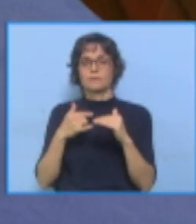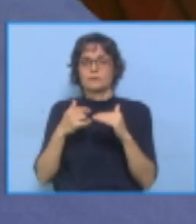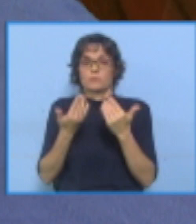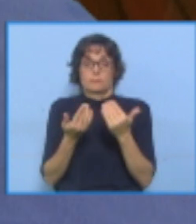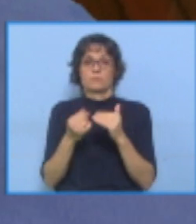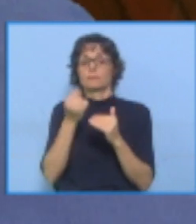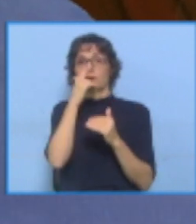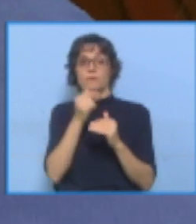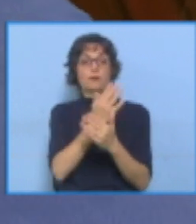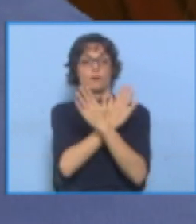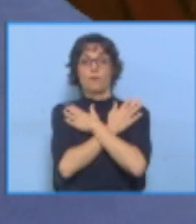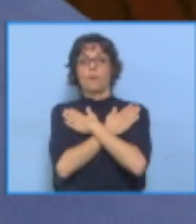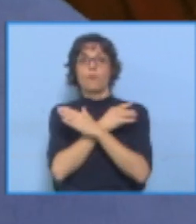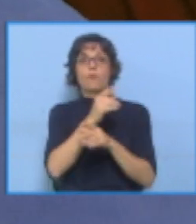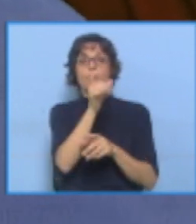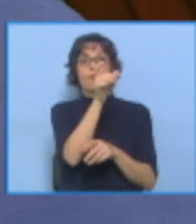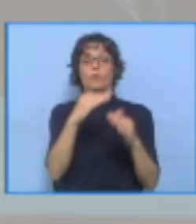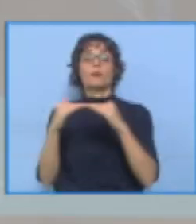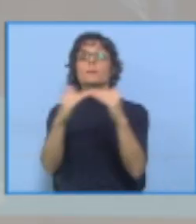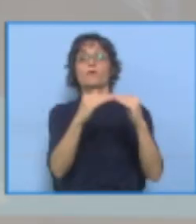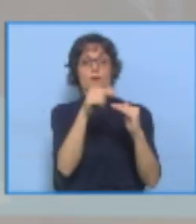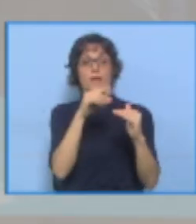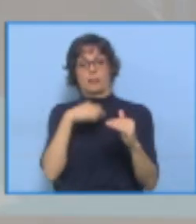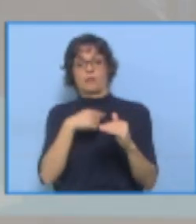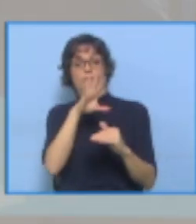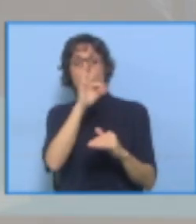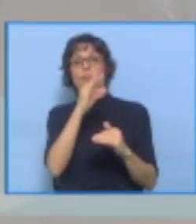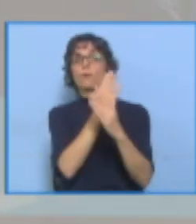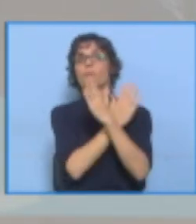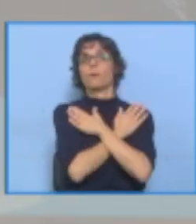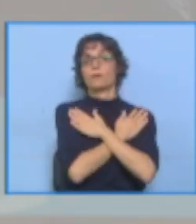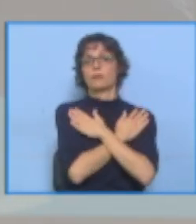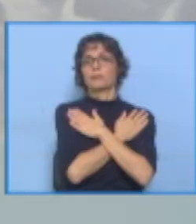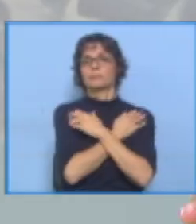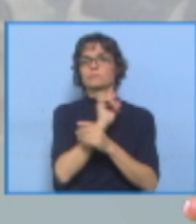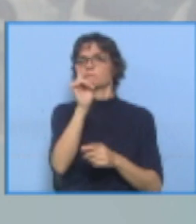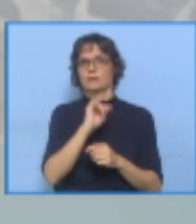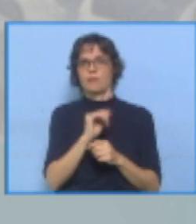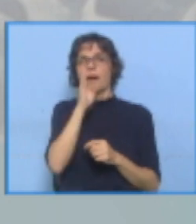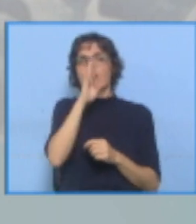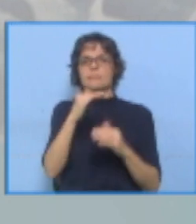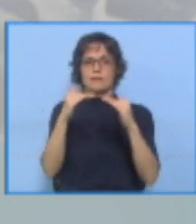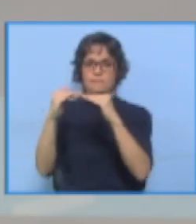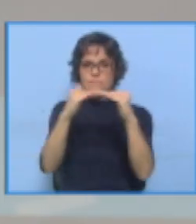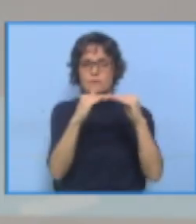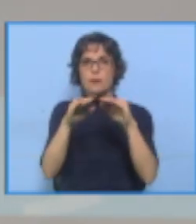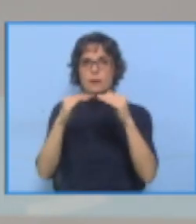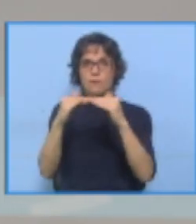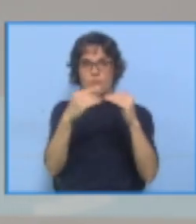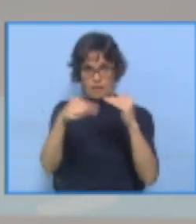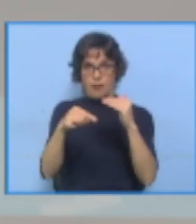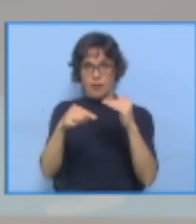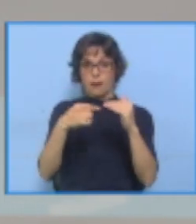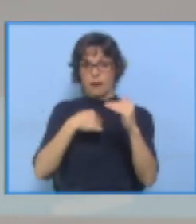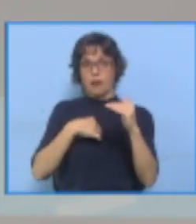Não. Em pé de igualdade deve-se escolher o que não é amigo. Precisamente para que não haja